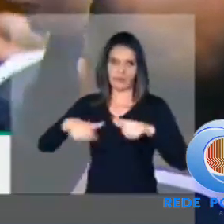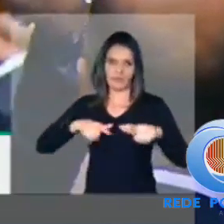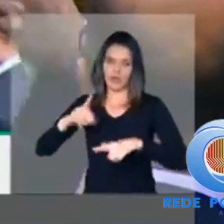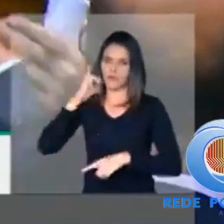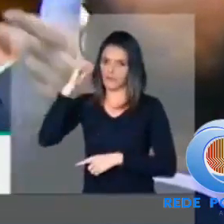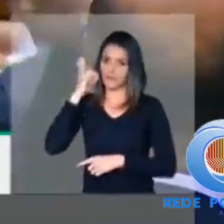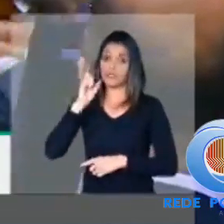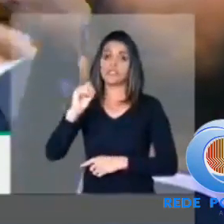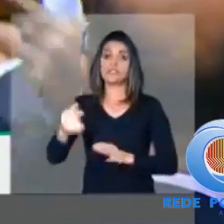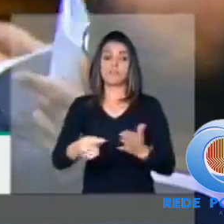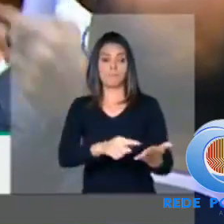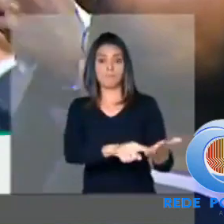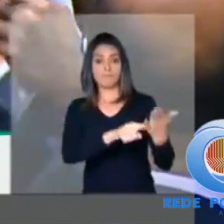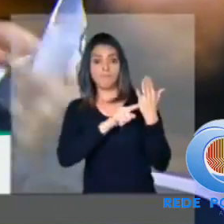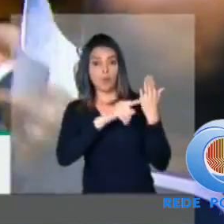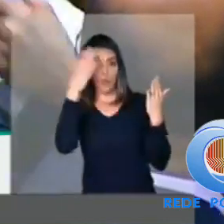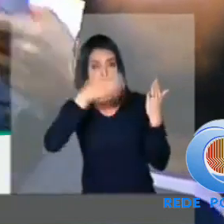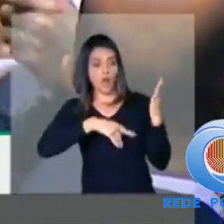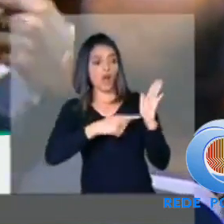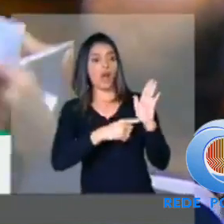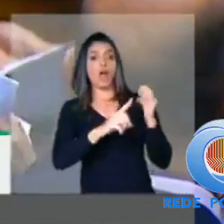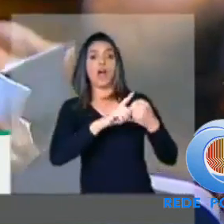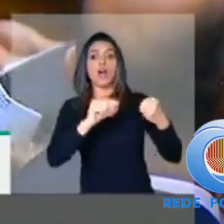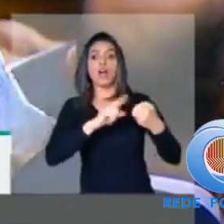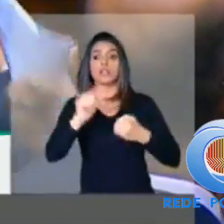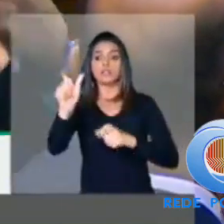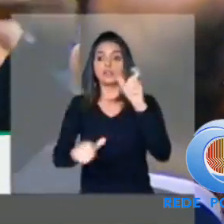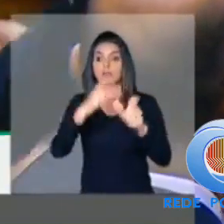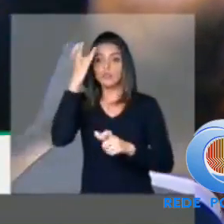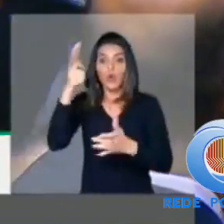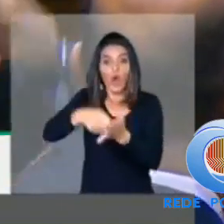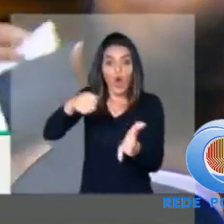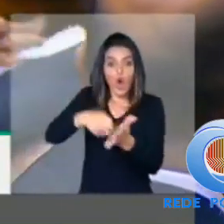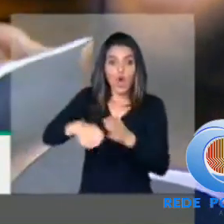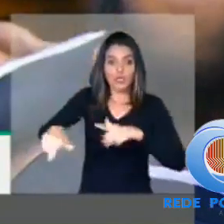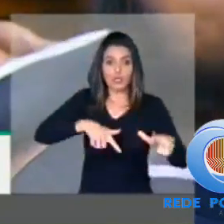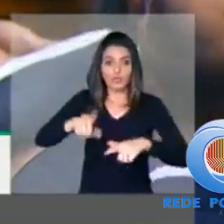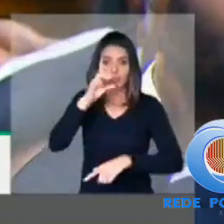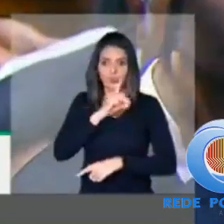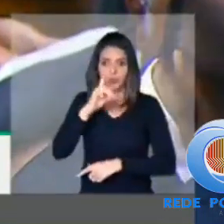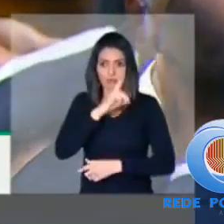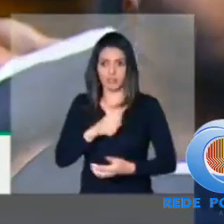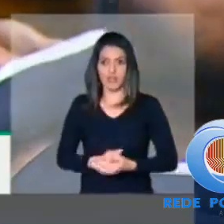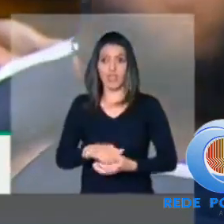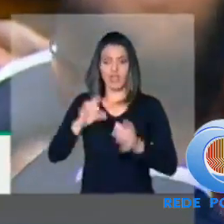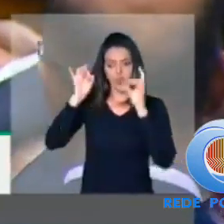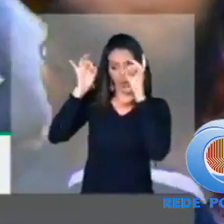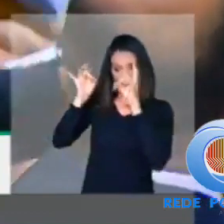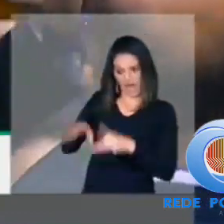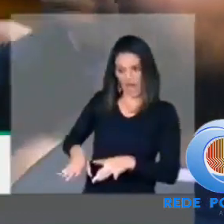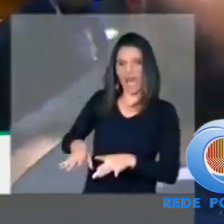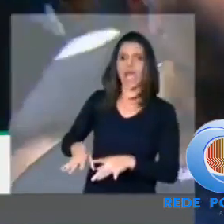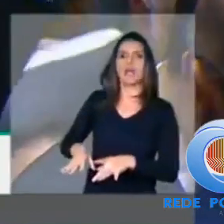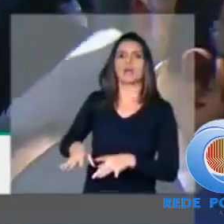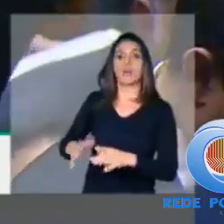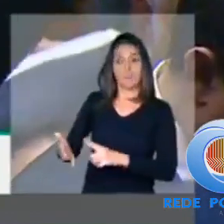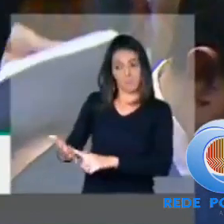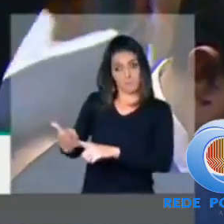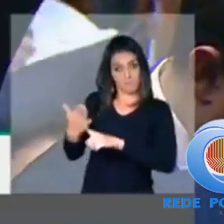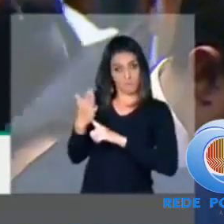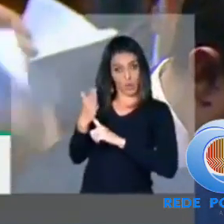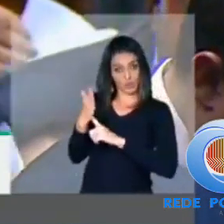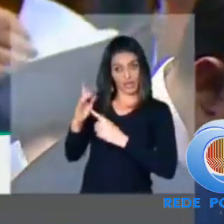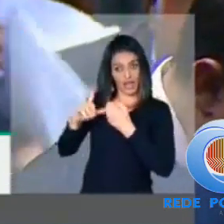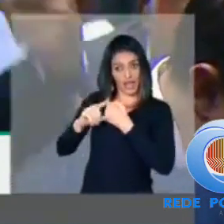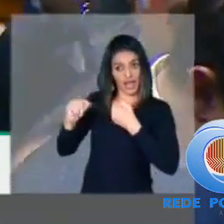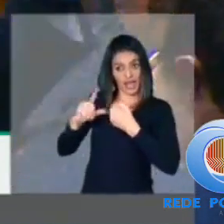o trabalhador é obrigado a trabalhar aos domingos. E ainda me filio ao Partido dos Trabalhadores, deputado Quinalha. Se me mostrarem